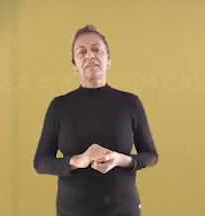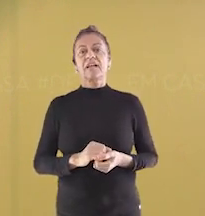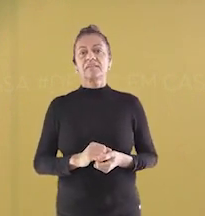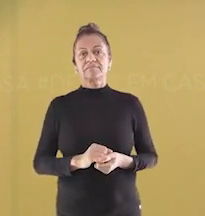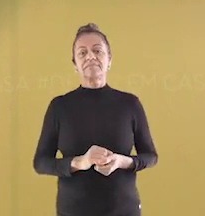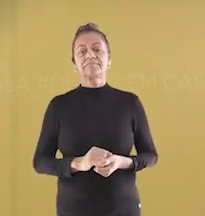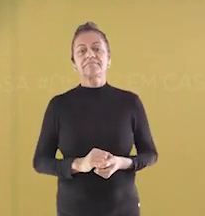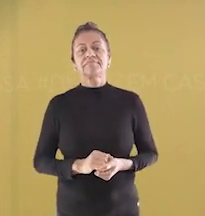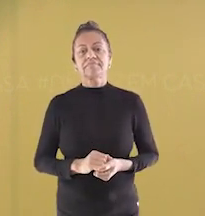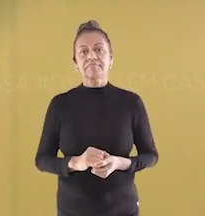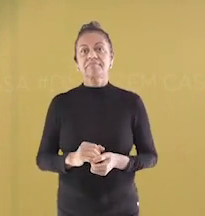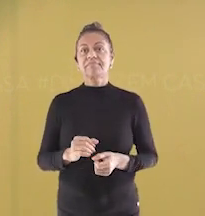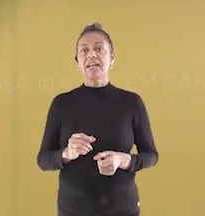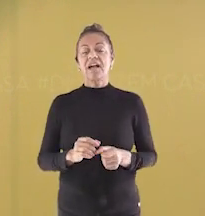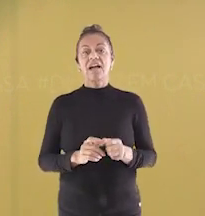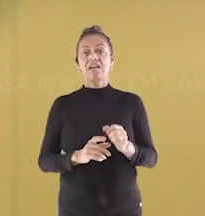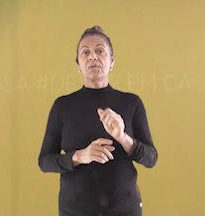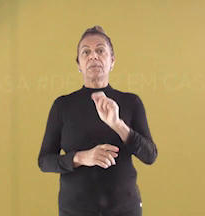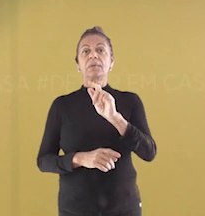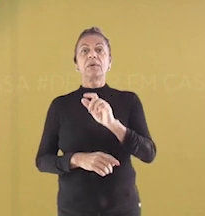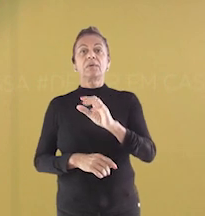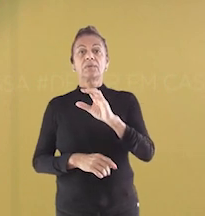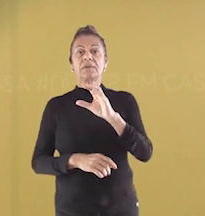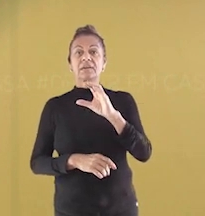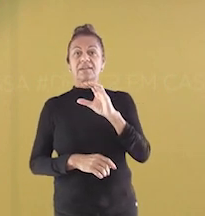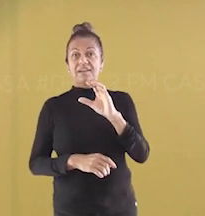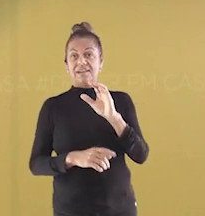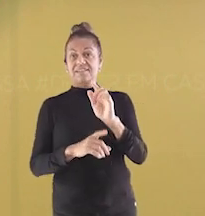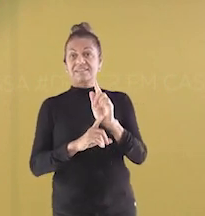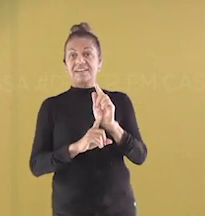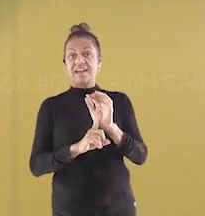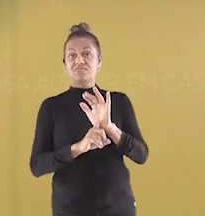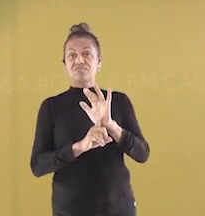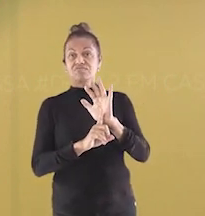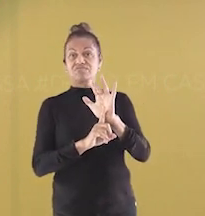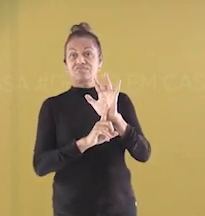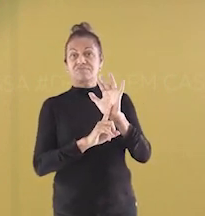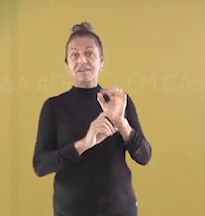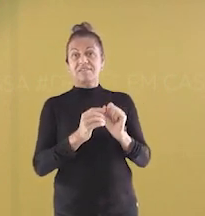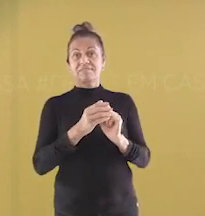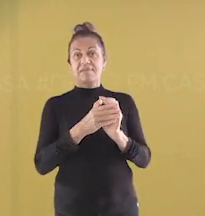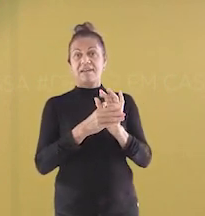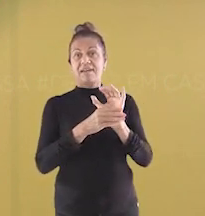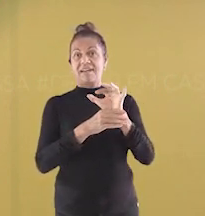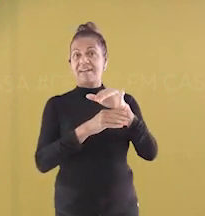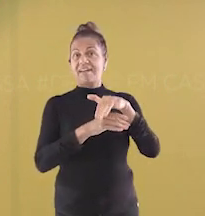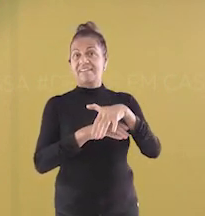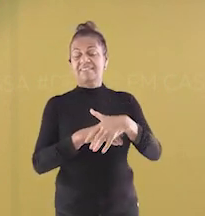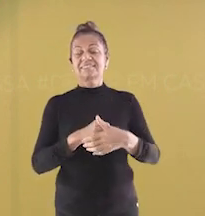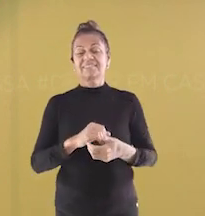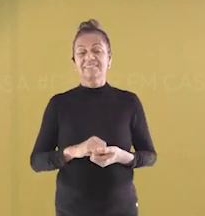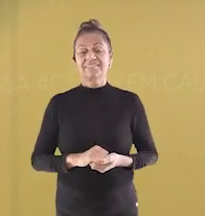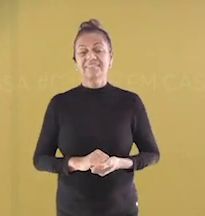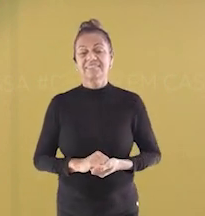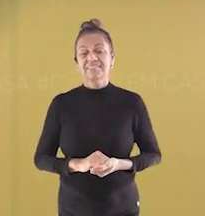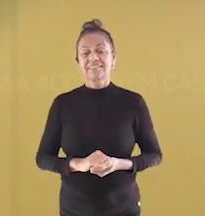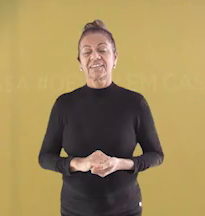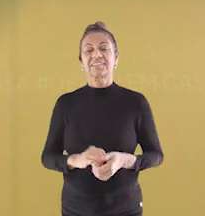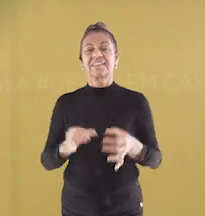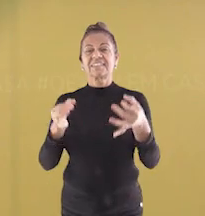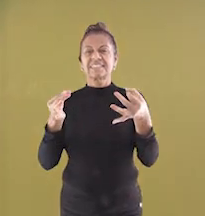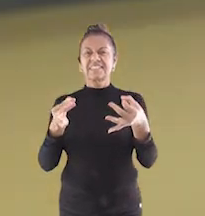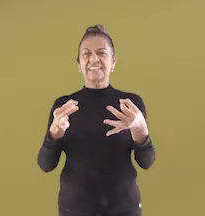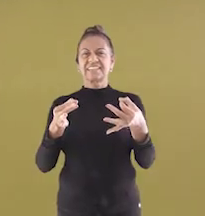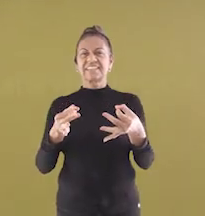E ele forma a liberação do gás carbônico, que vai formar essas bolhas aqui que dão a impressão de ser